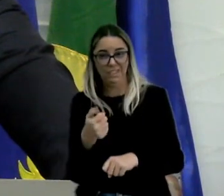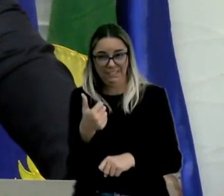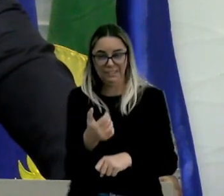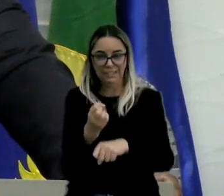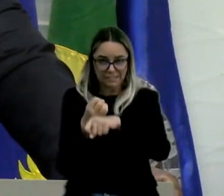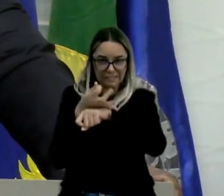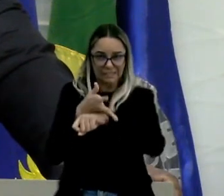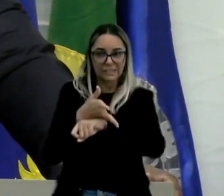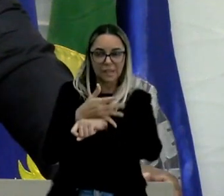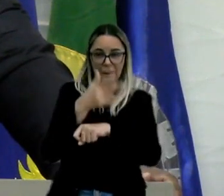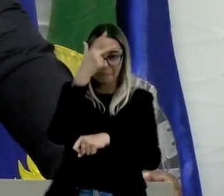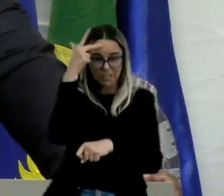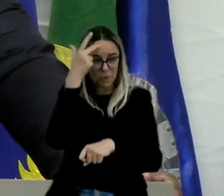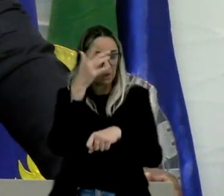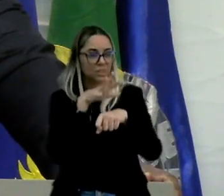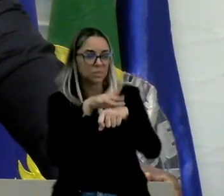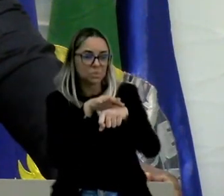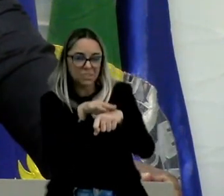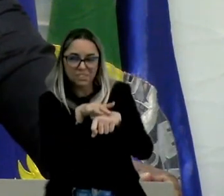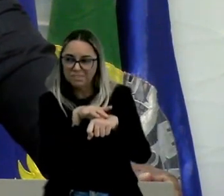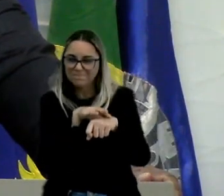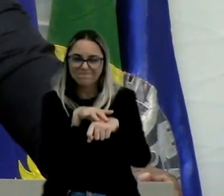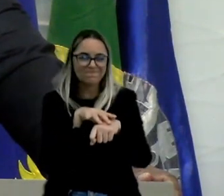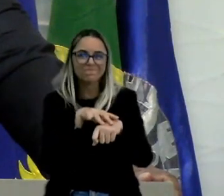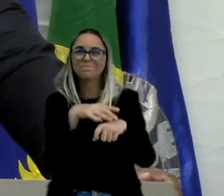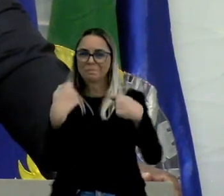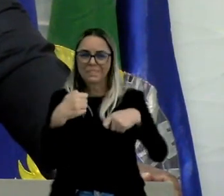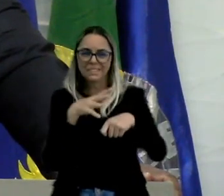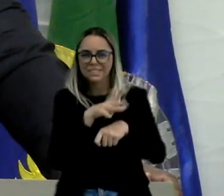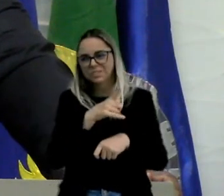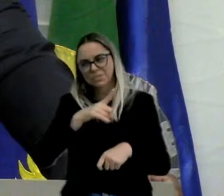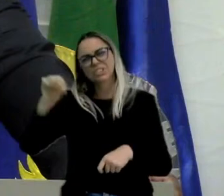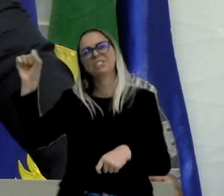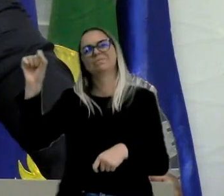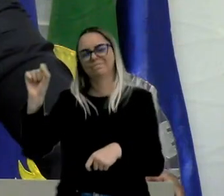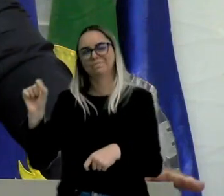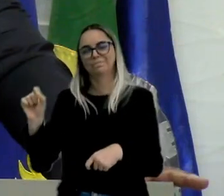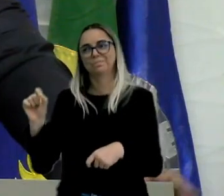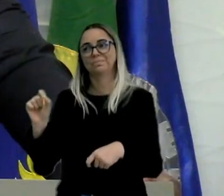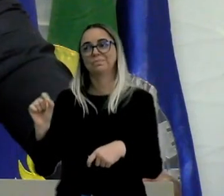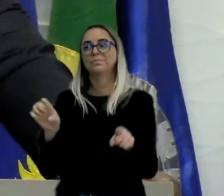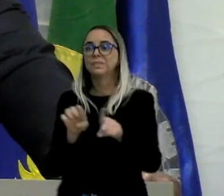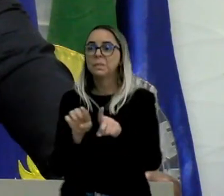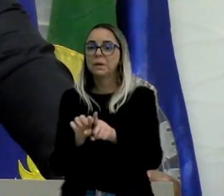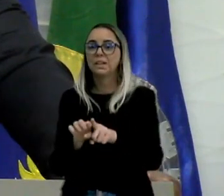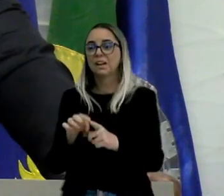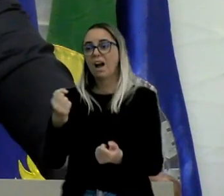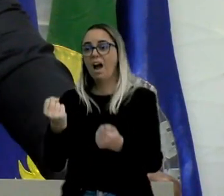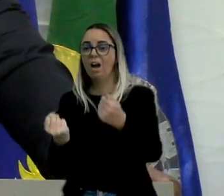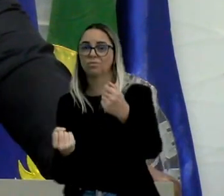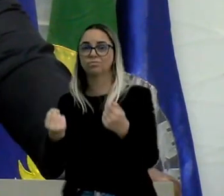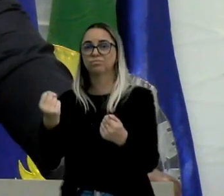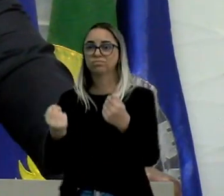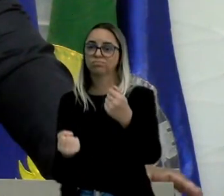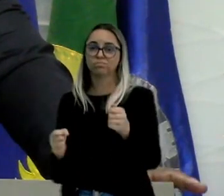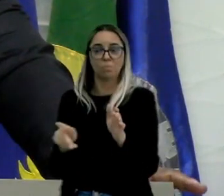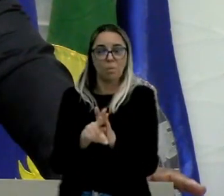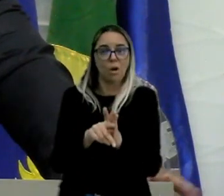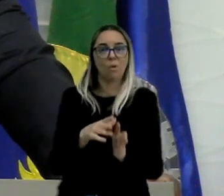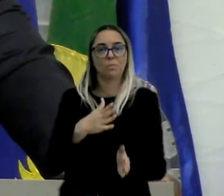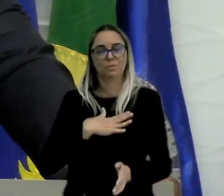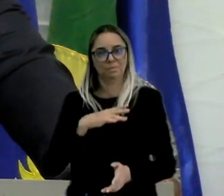doentes pessoas que precisam do atendimento além do carro nosso carro também